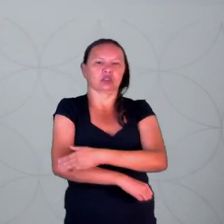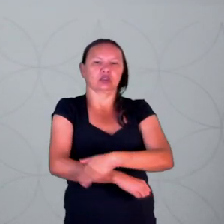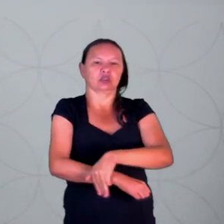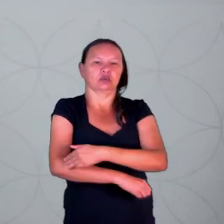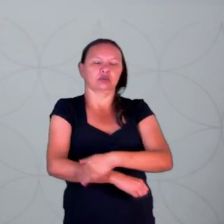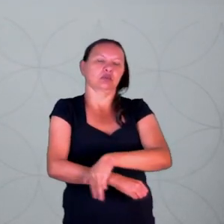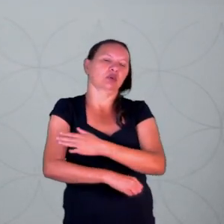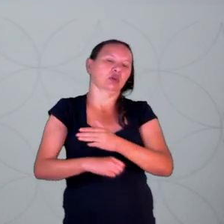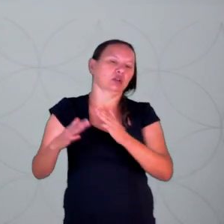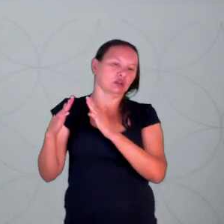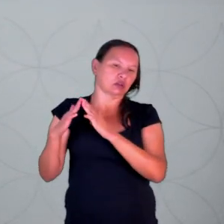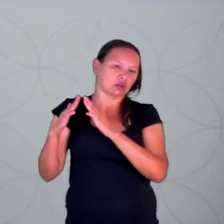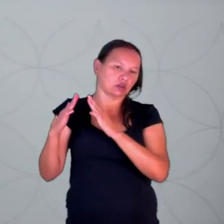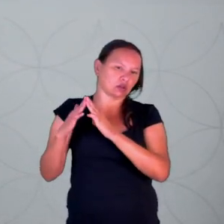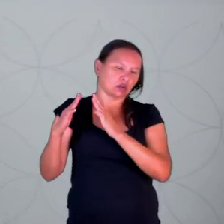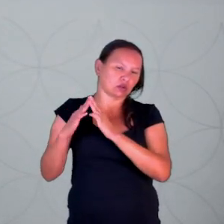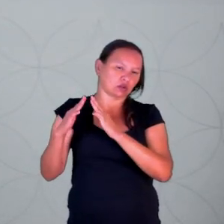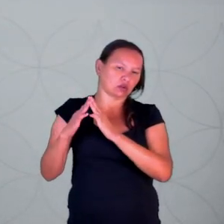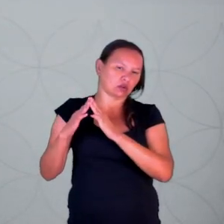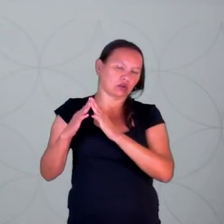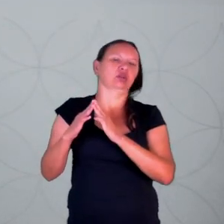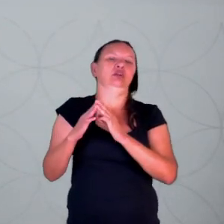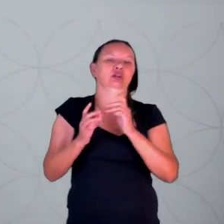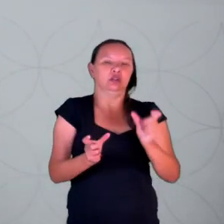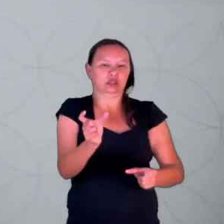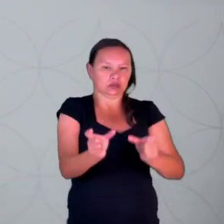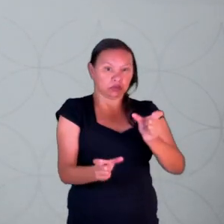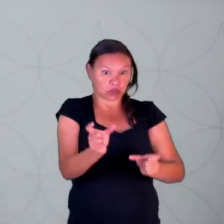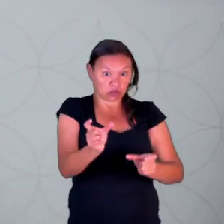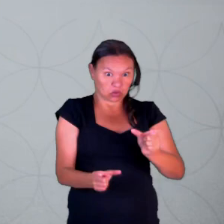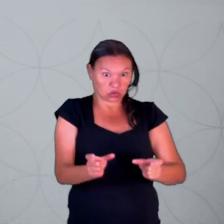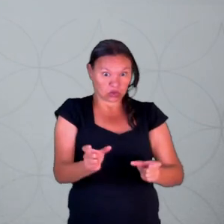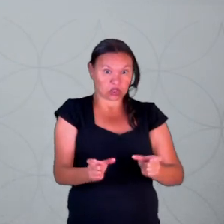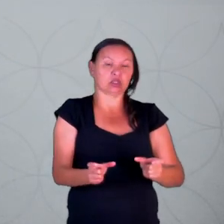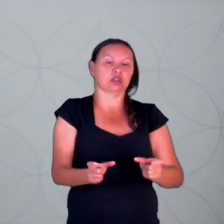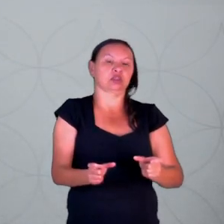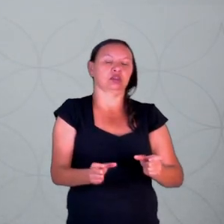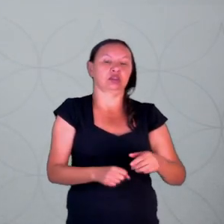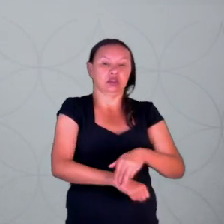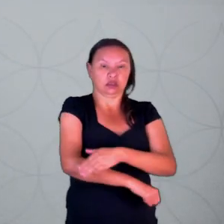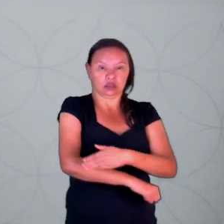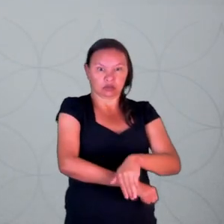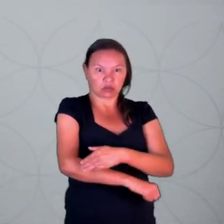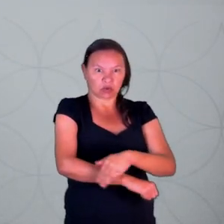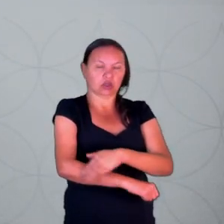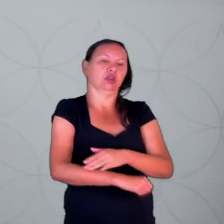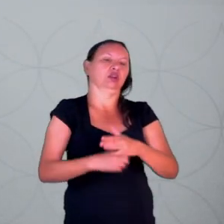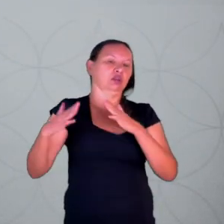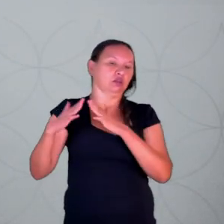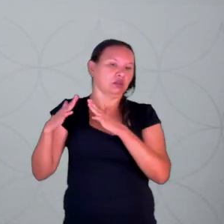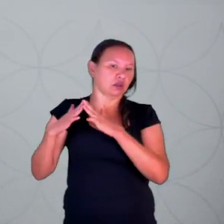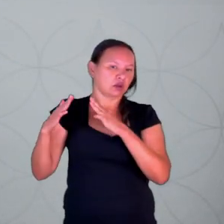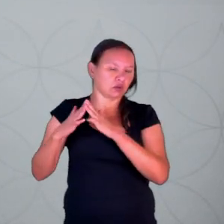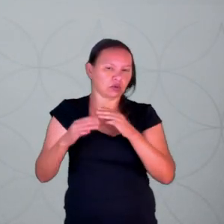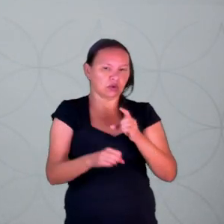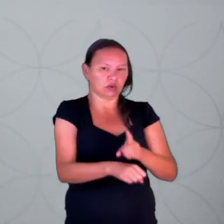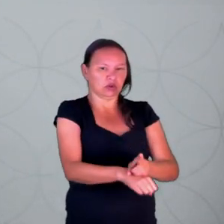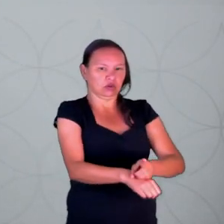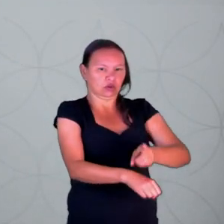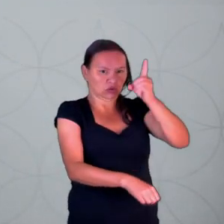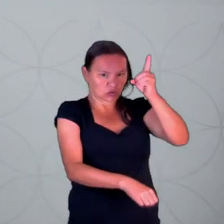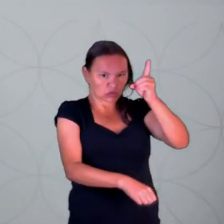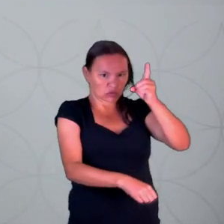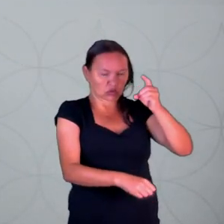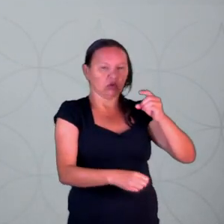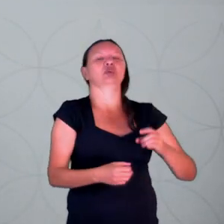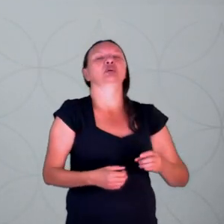nacional da população de rua também virtualmente o Dr Rafael ias Arantes chefe de gabinete da